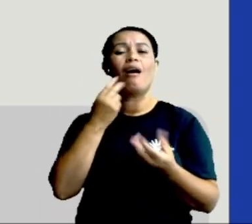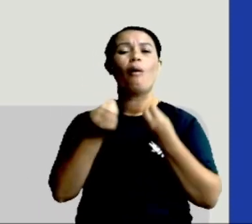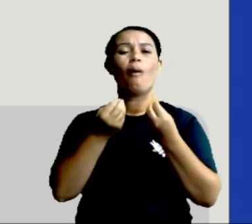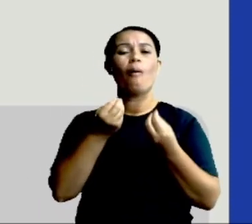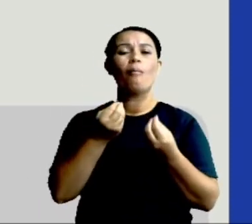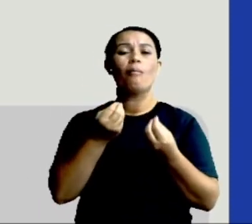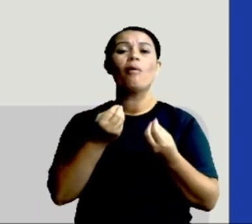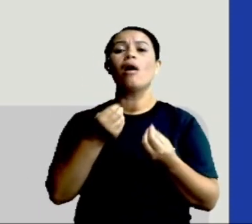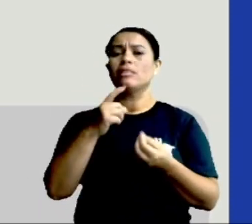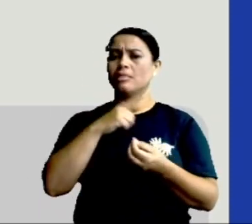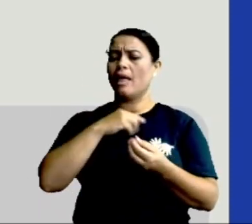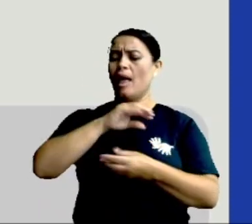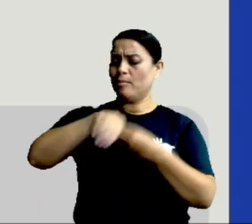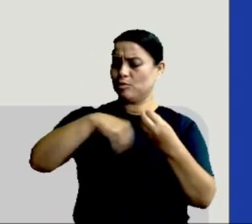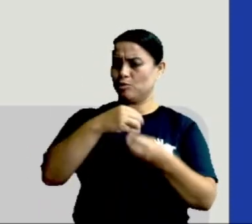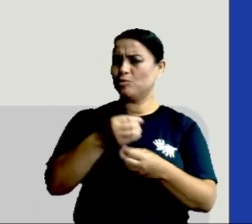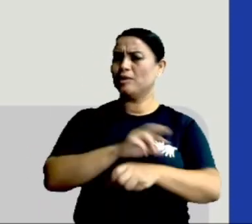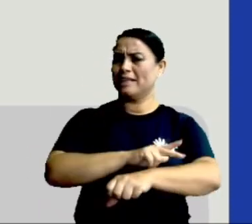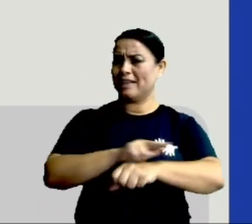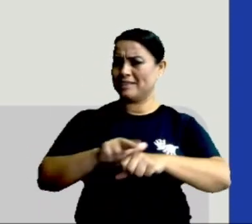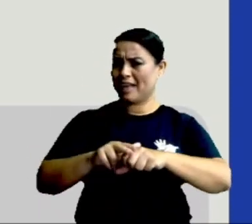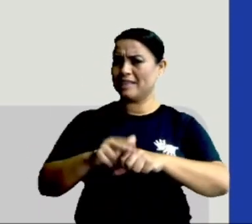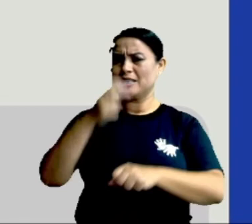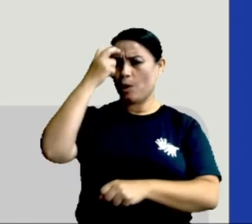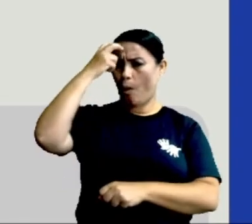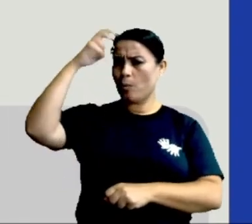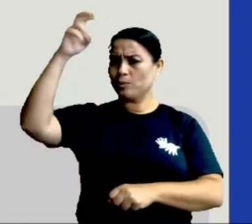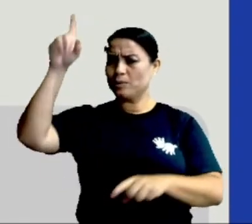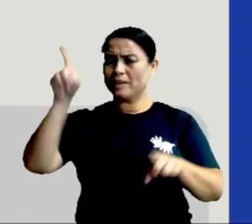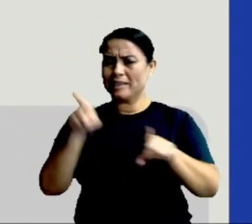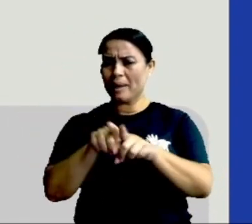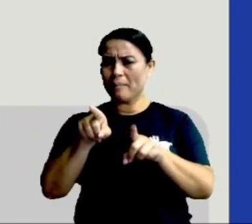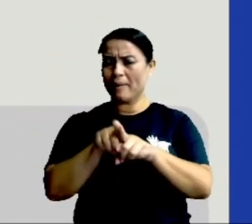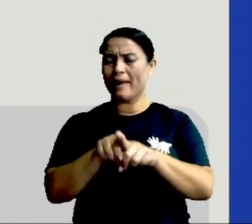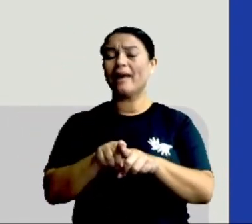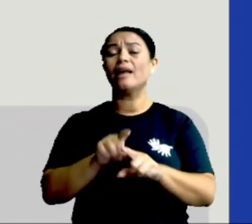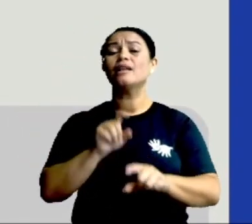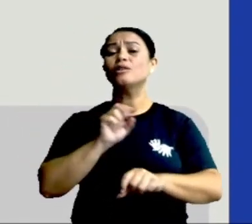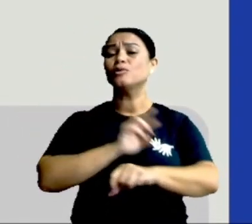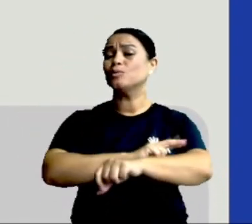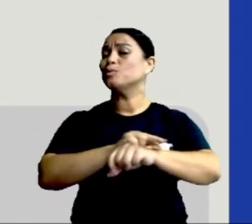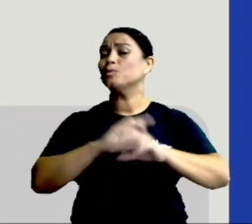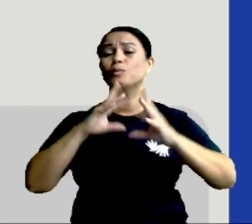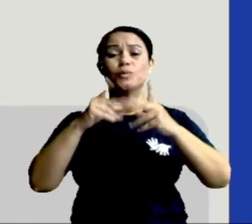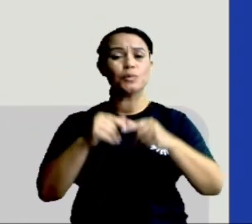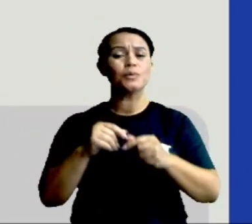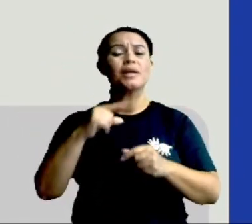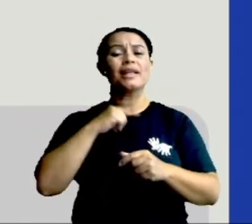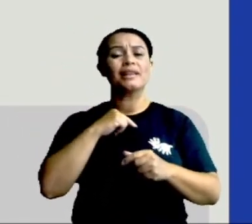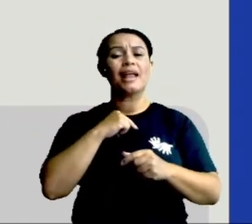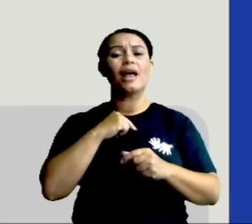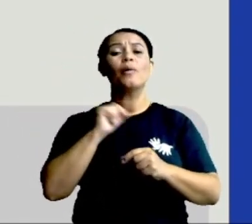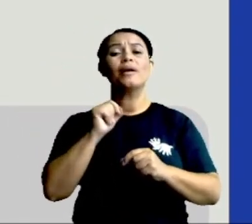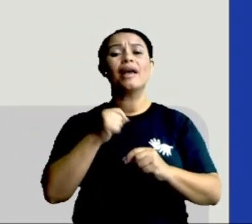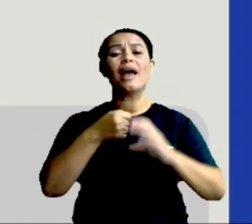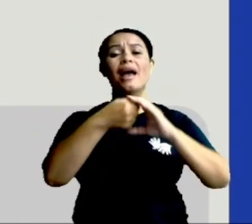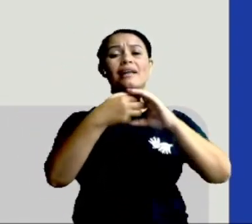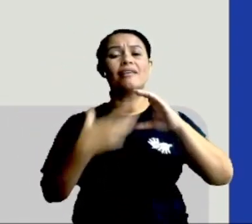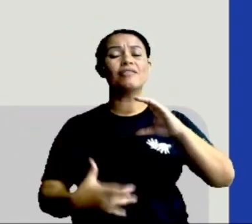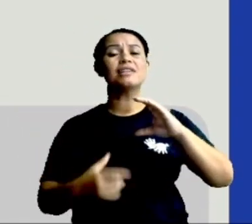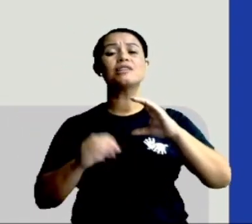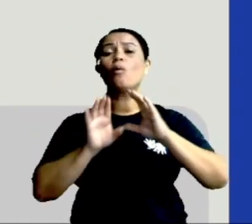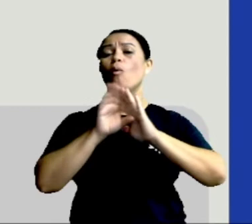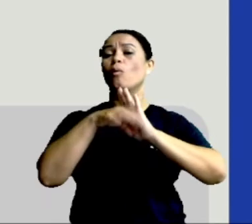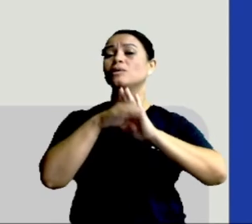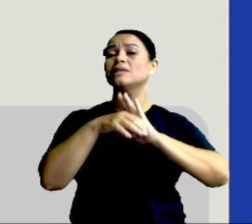das raças e culturas e etnias, tá? São tudo isso que define o povo brasileiro, que faz ele